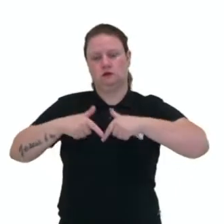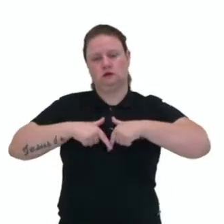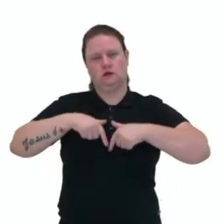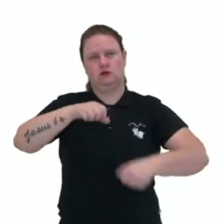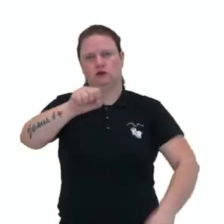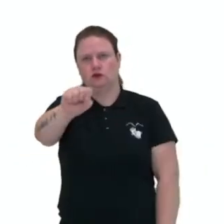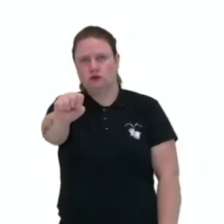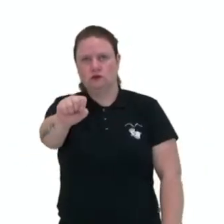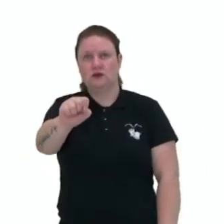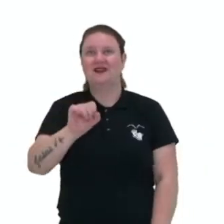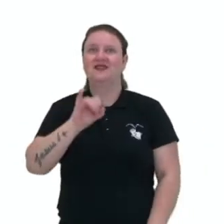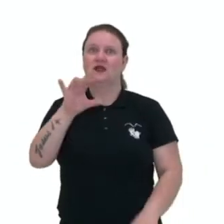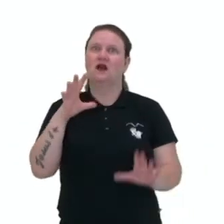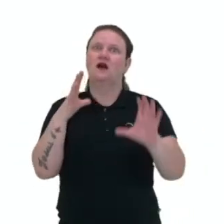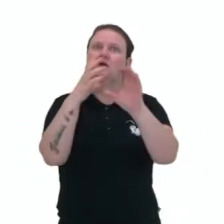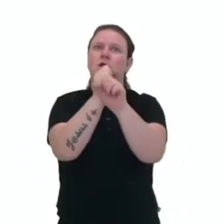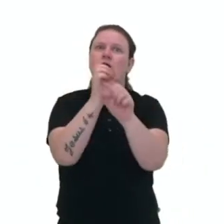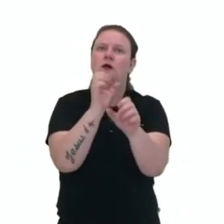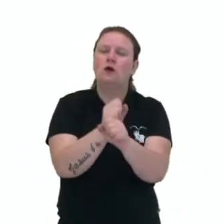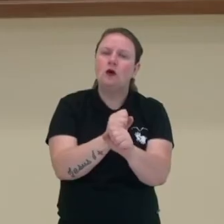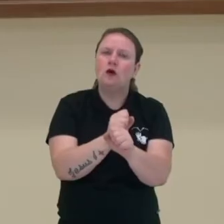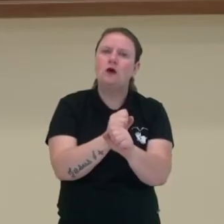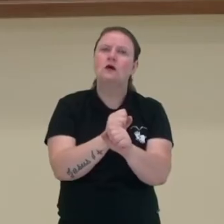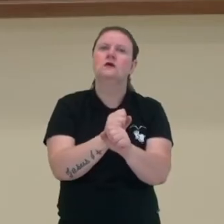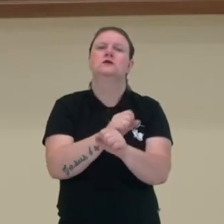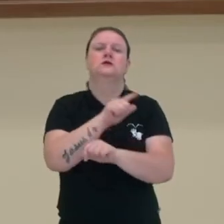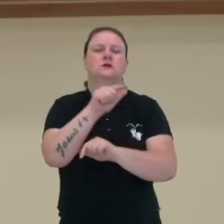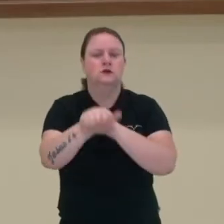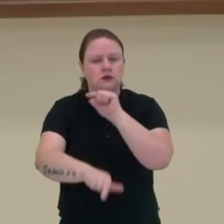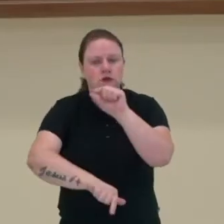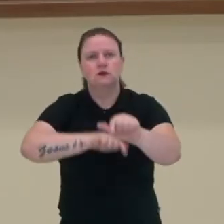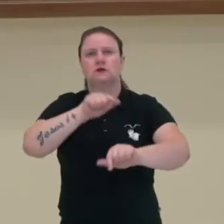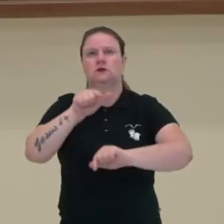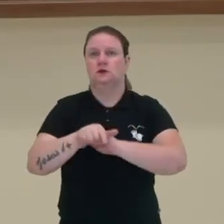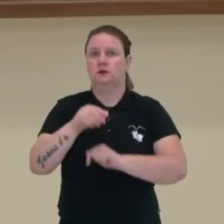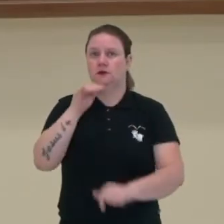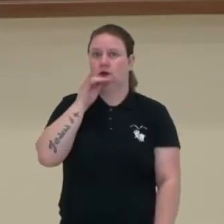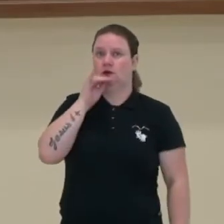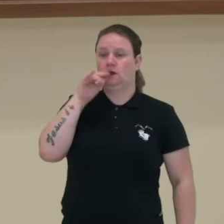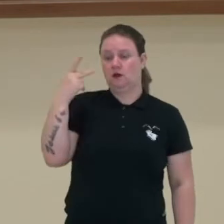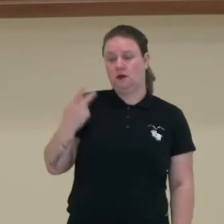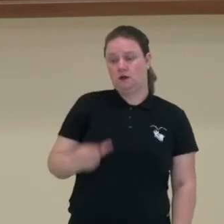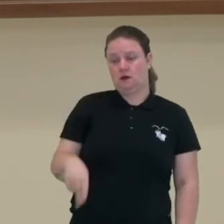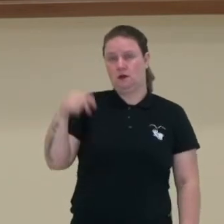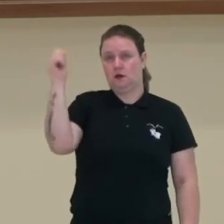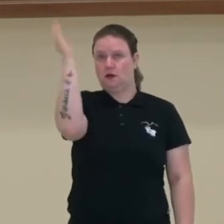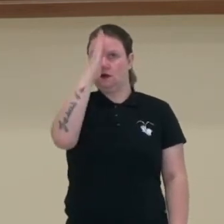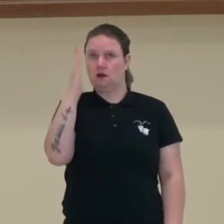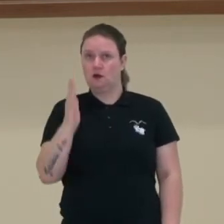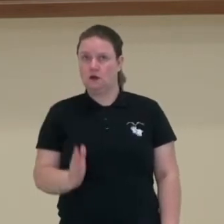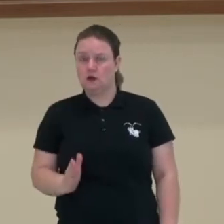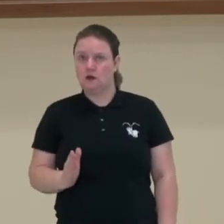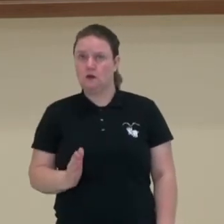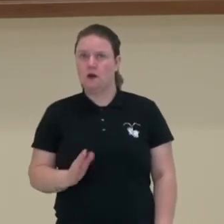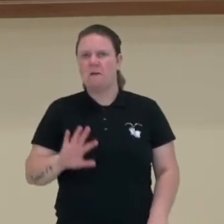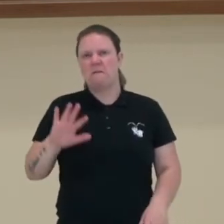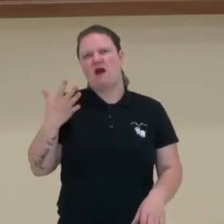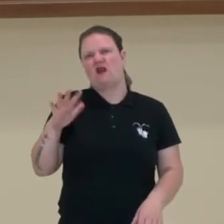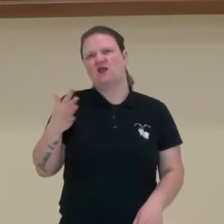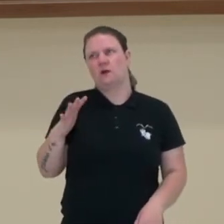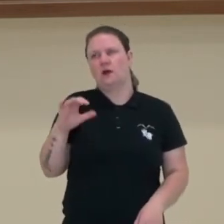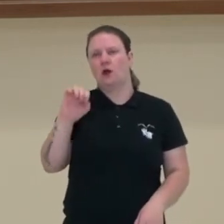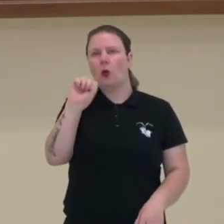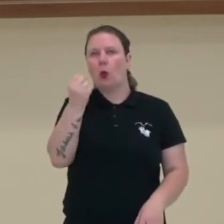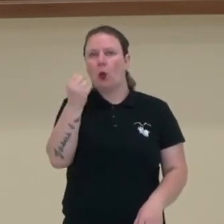nós trabalhamos grande parte do nosso dia. Vejam bem. Aqui no Brasil, geralmente, se trabalha 8 horas por